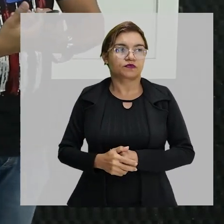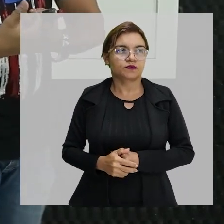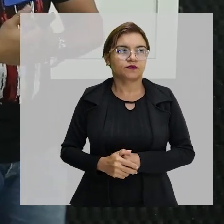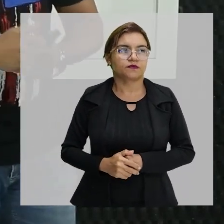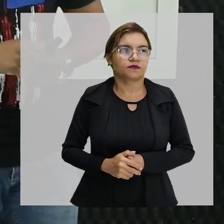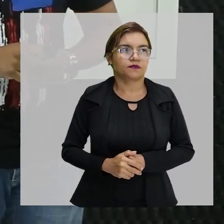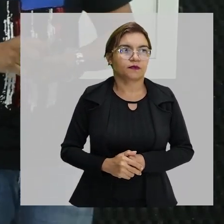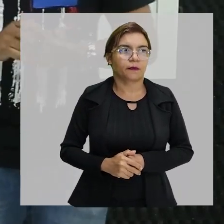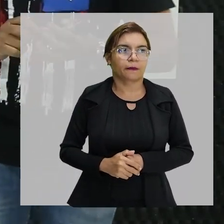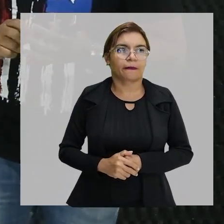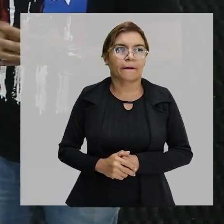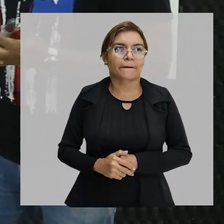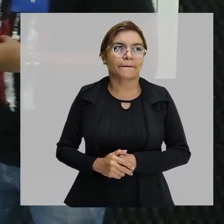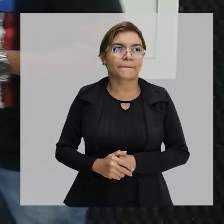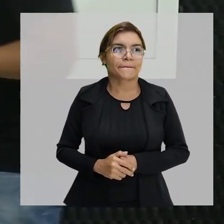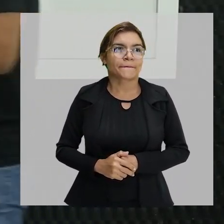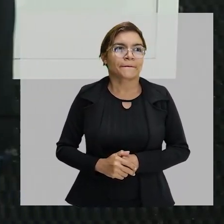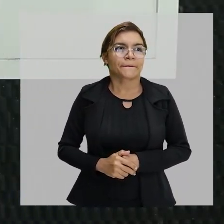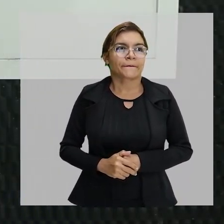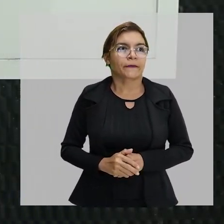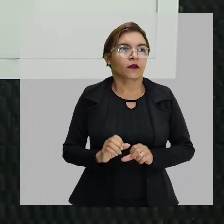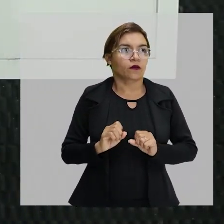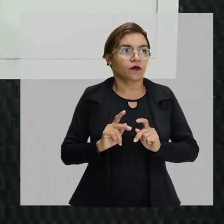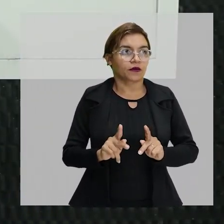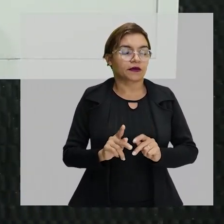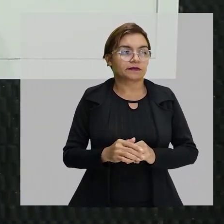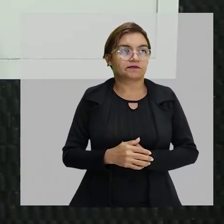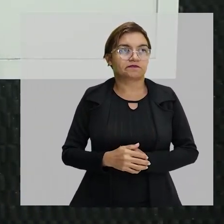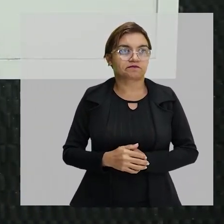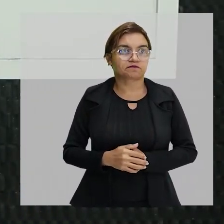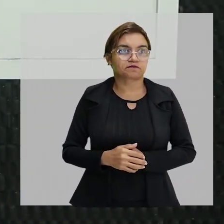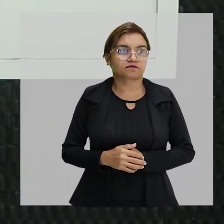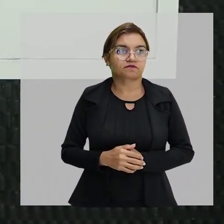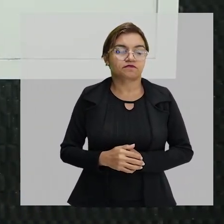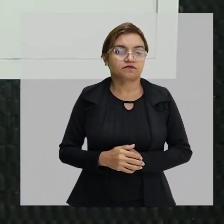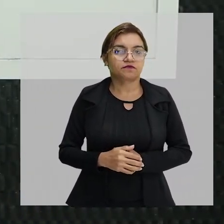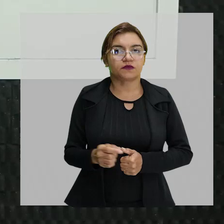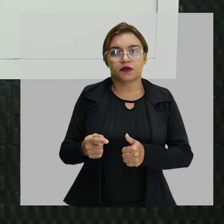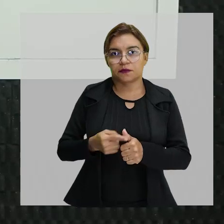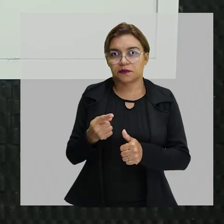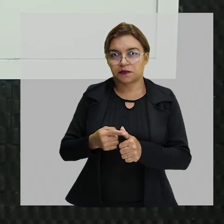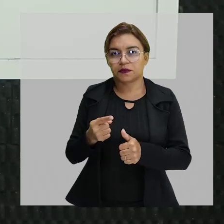utilização dessas fórmulas, tá? Vamos responder aqui a primeira questão,